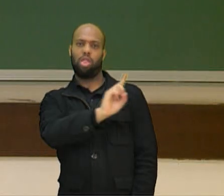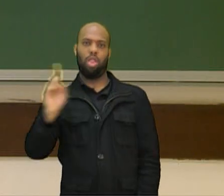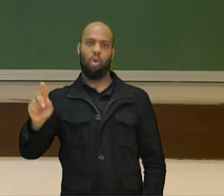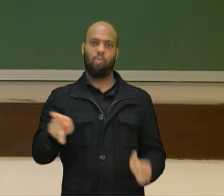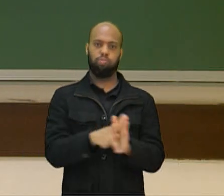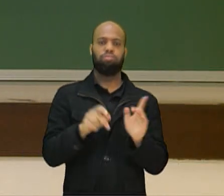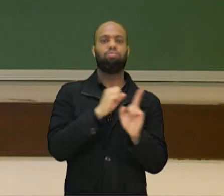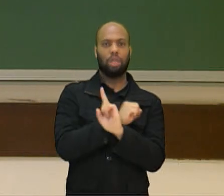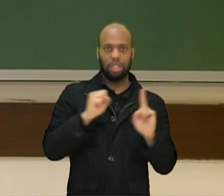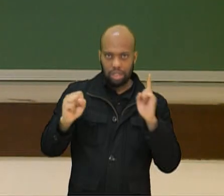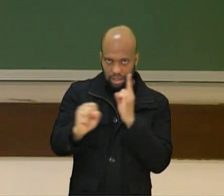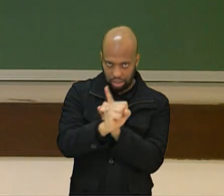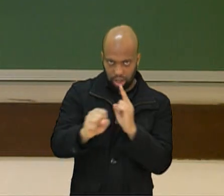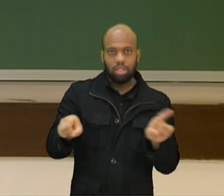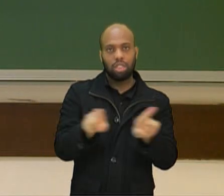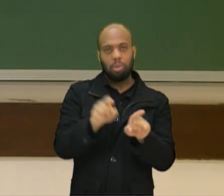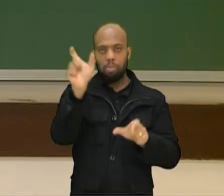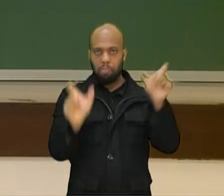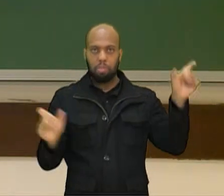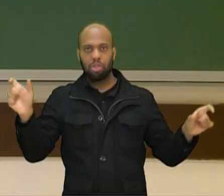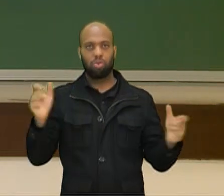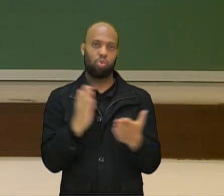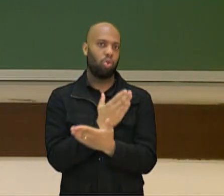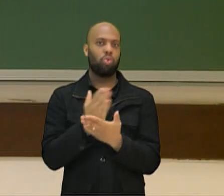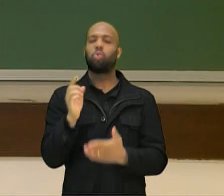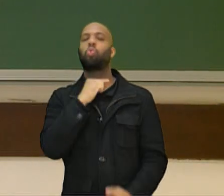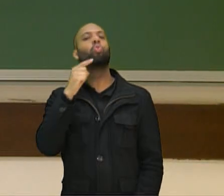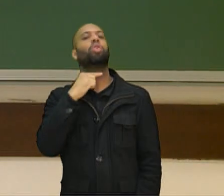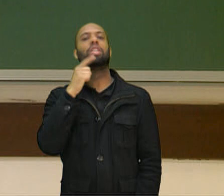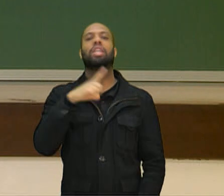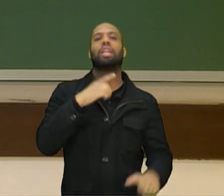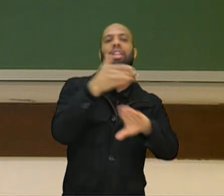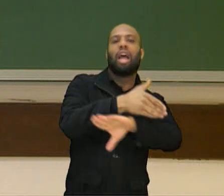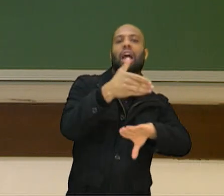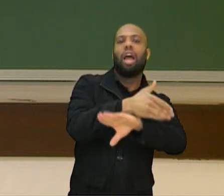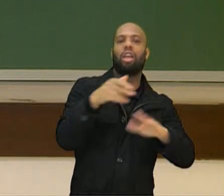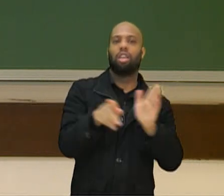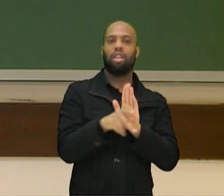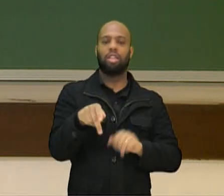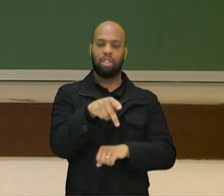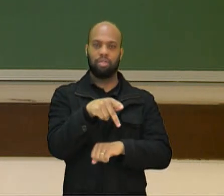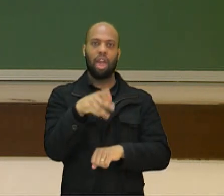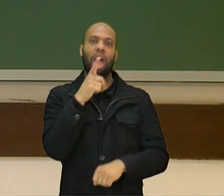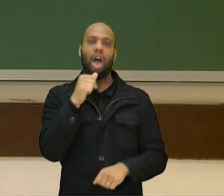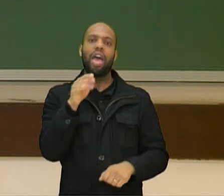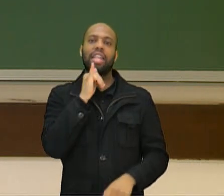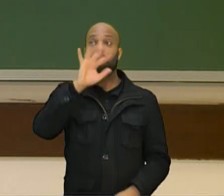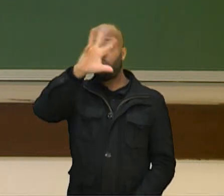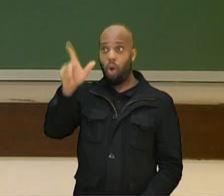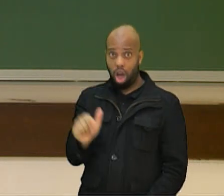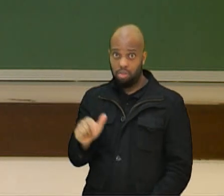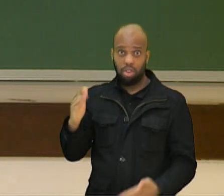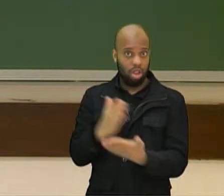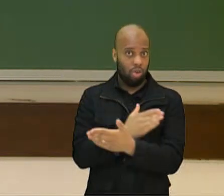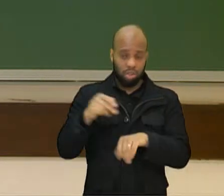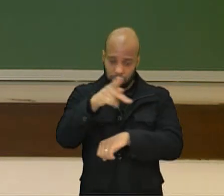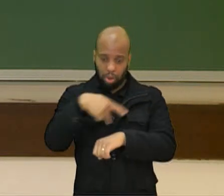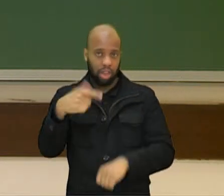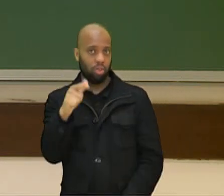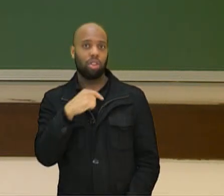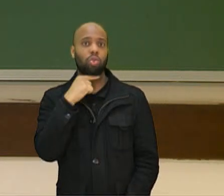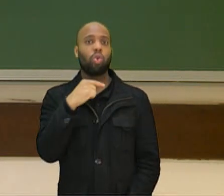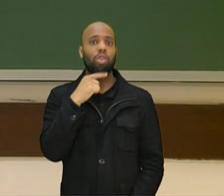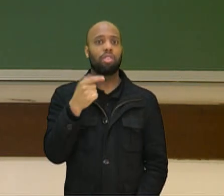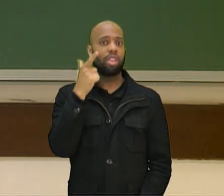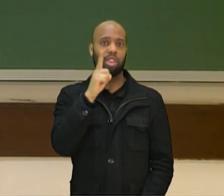da sociedade, por parte das pessoas. Nós podemos citar exemplos de países africanos ou mesmo exemplos existentes no